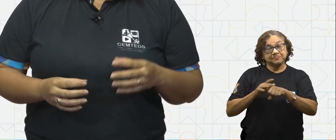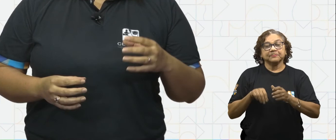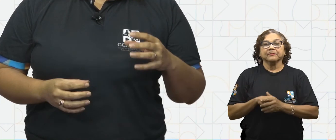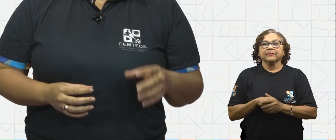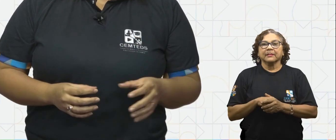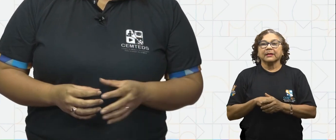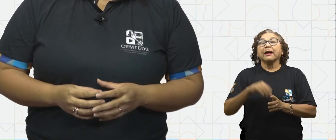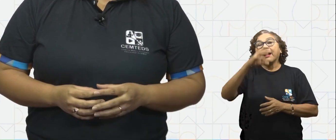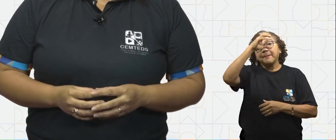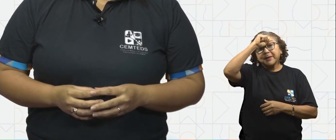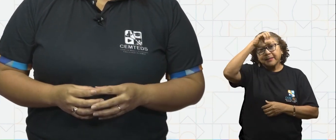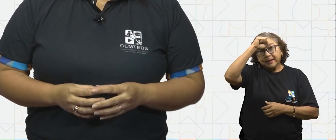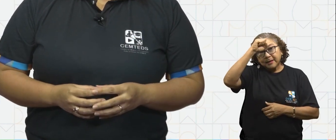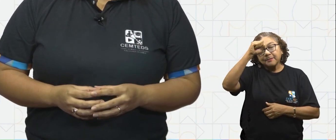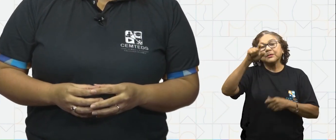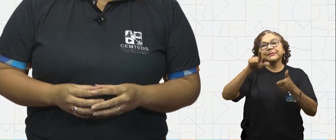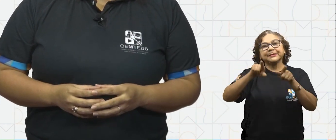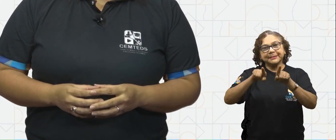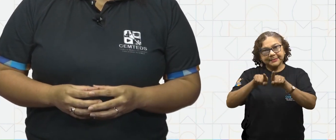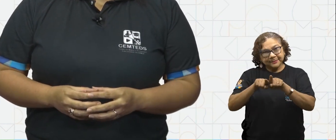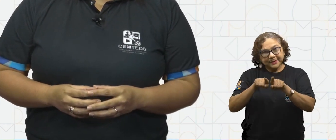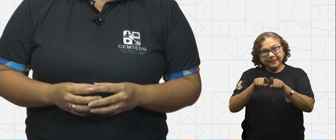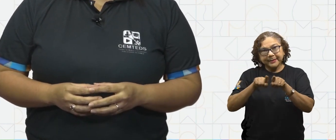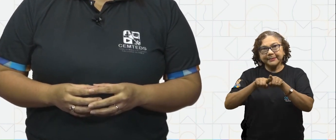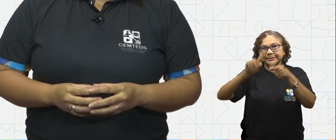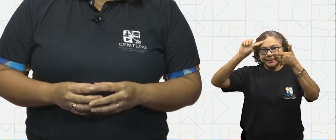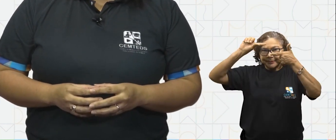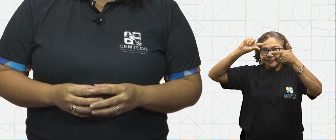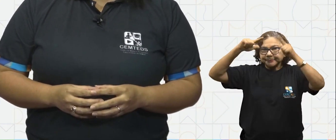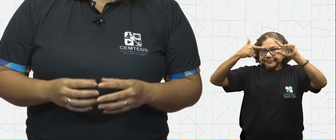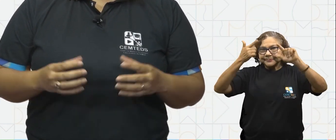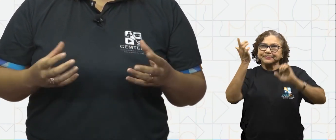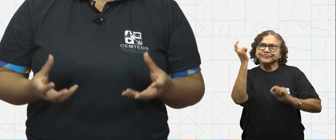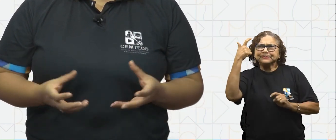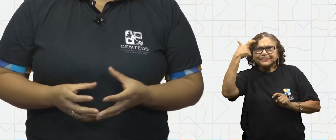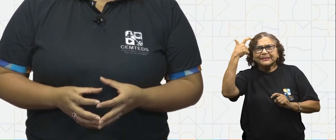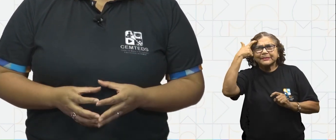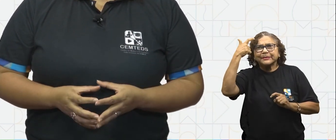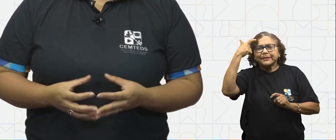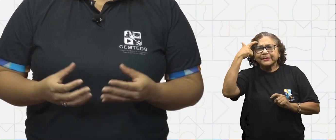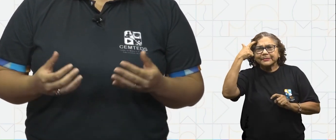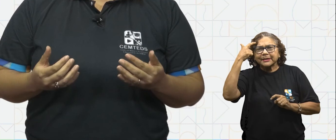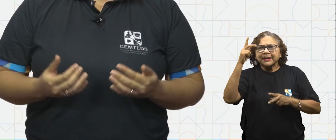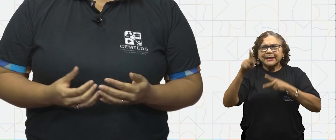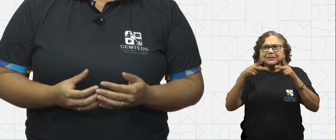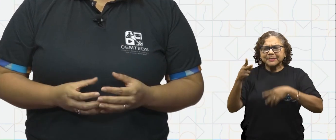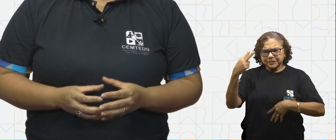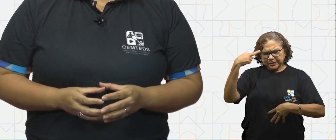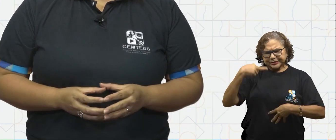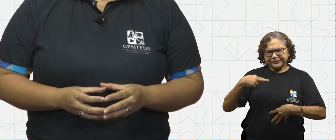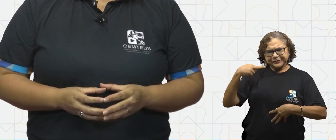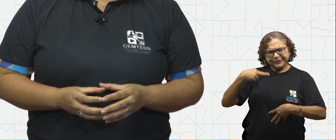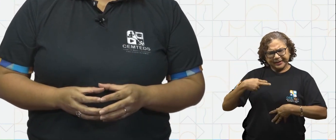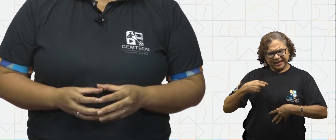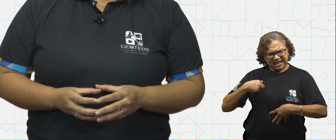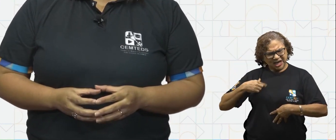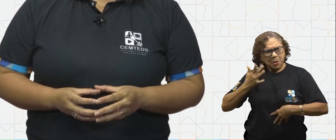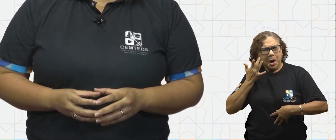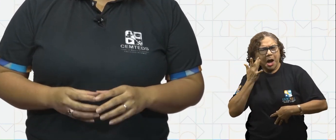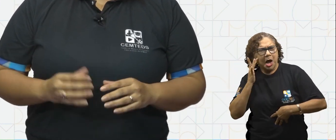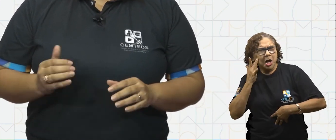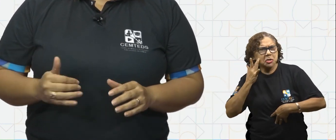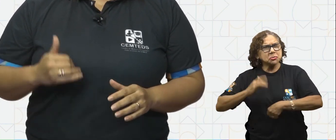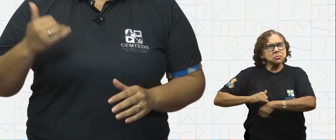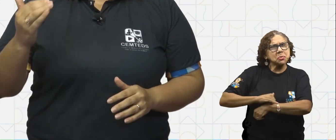anorexia, que é um transtorno ou distúrbio alimentar e psicológico no qual a pessoa enxerga seu corpo de maneira